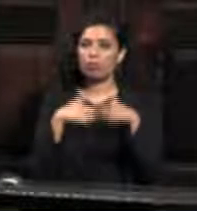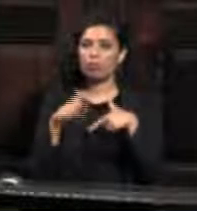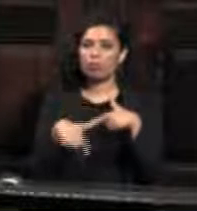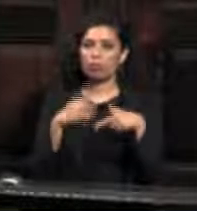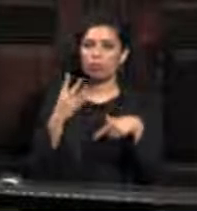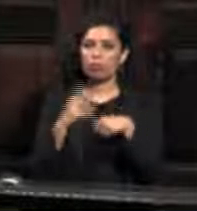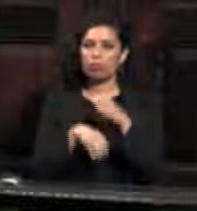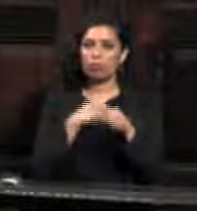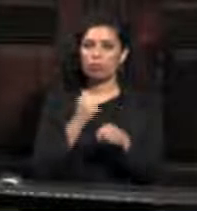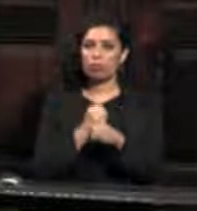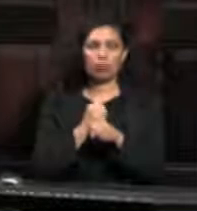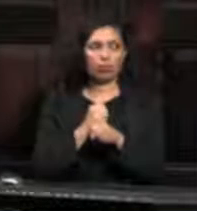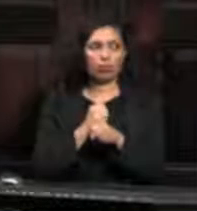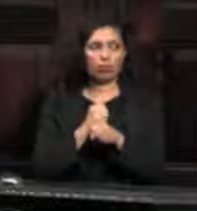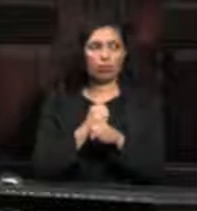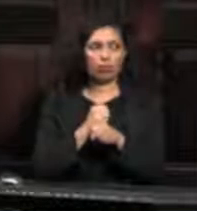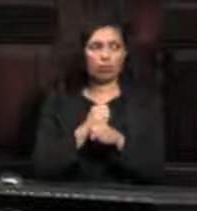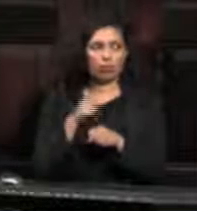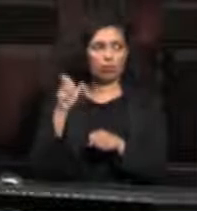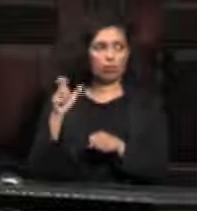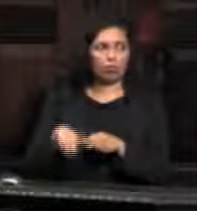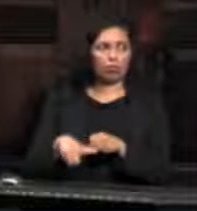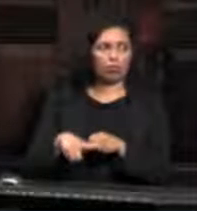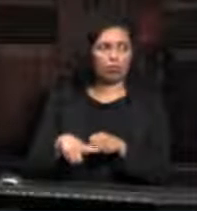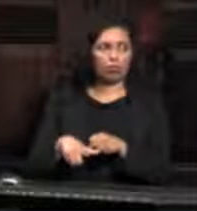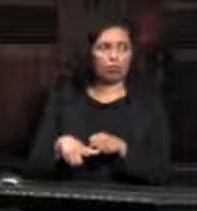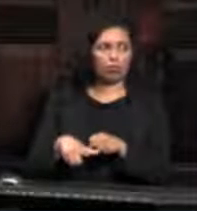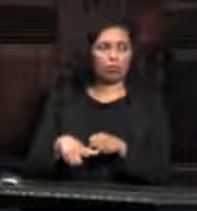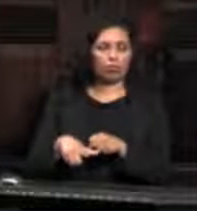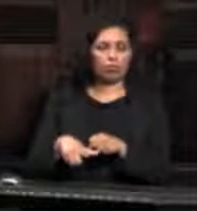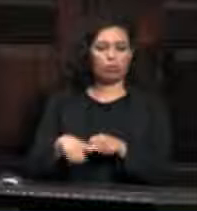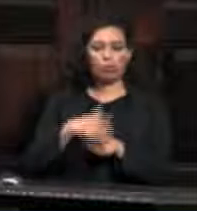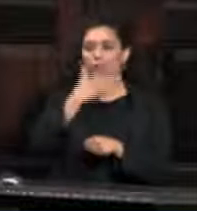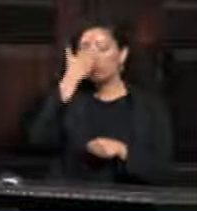que é a situação dos floristas do CADEG.